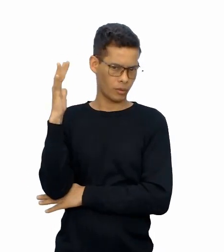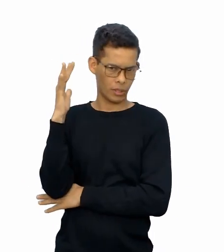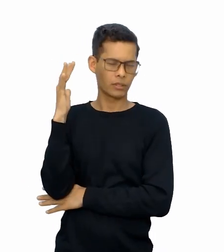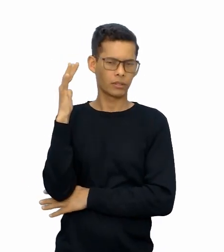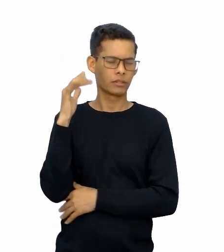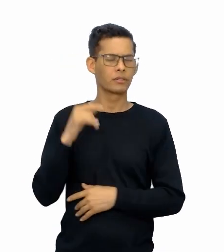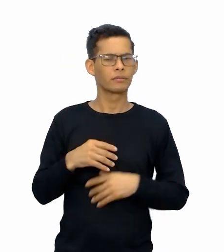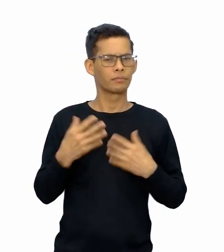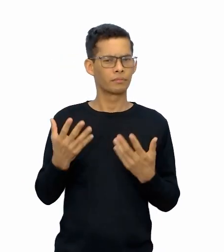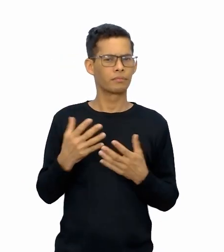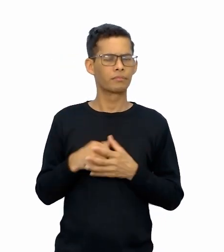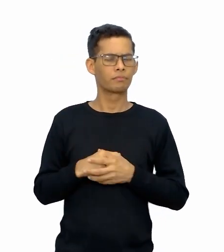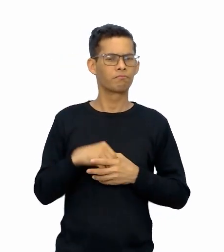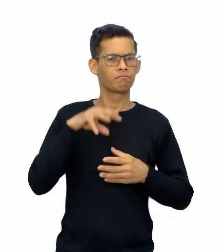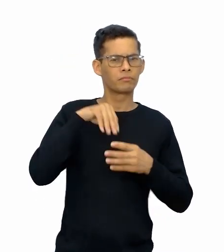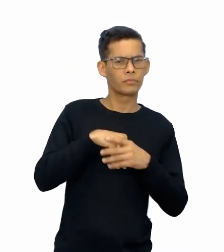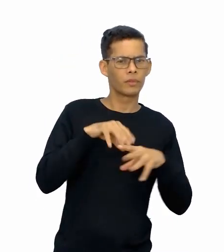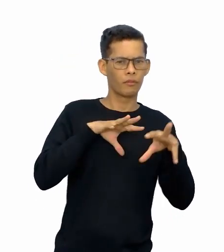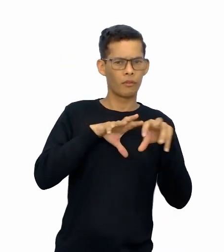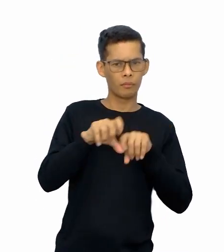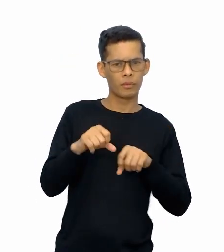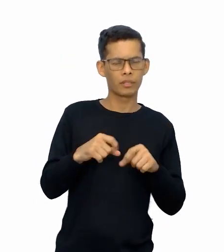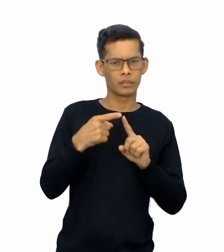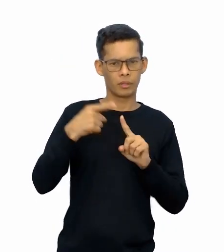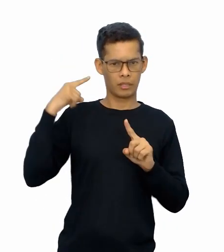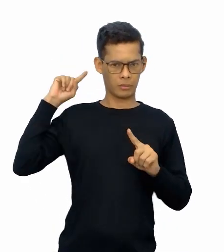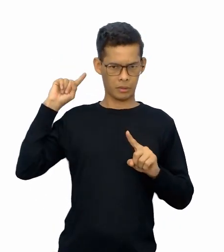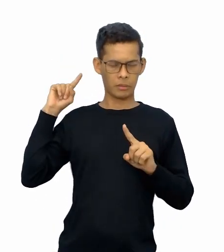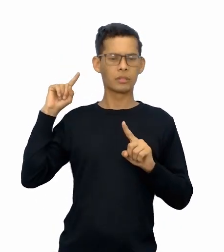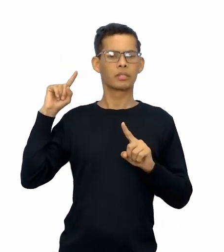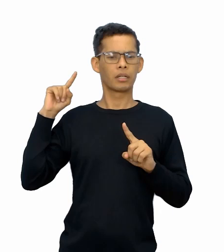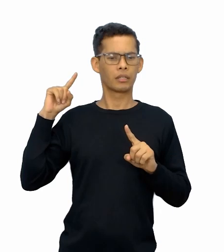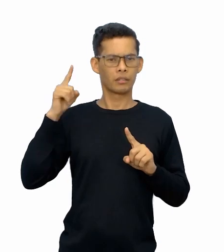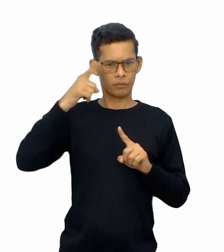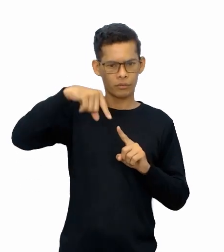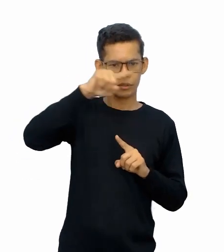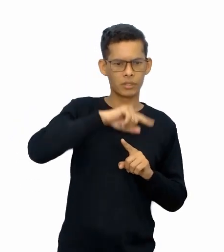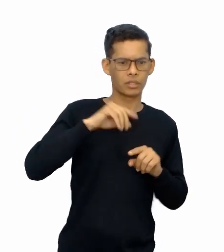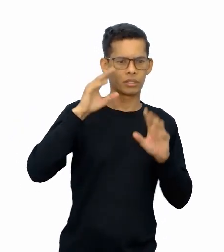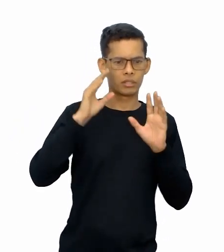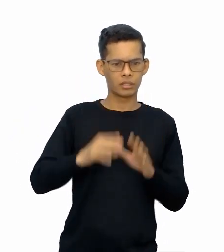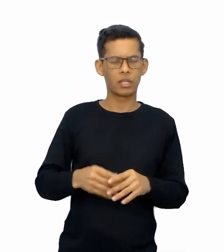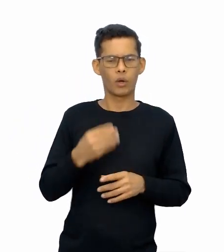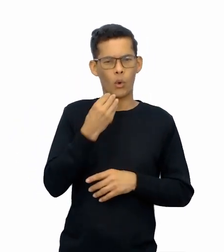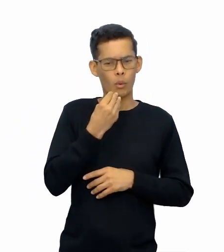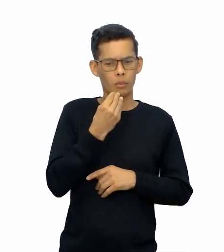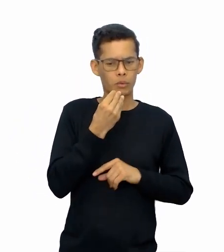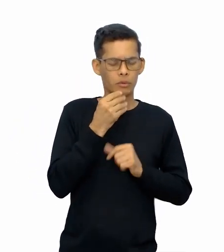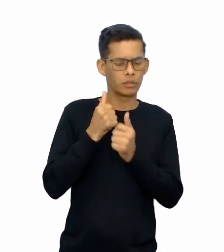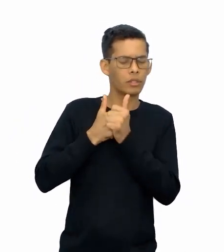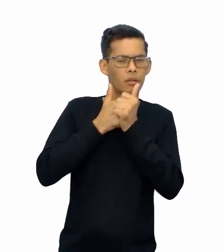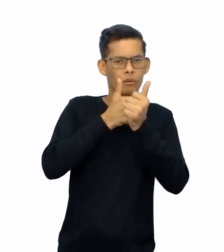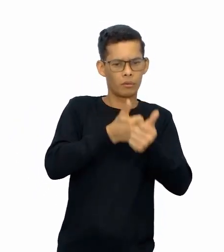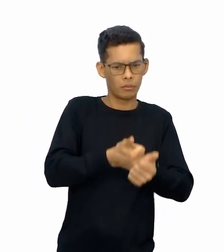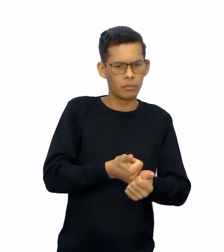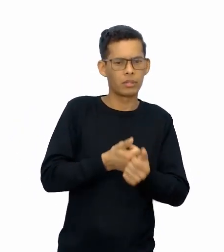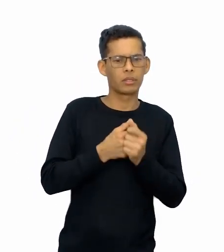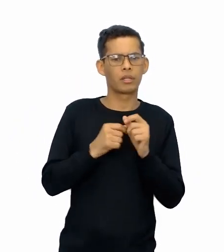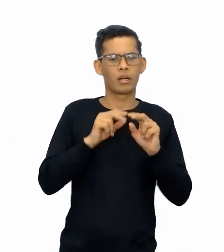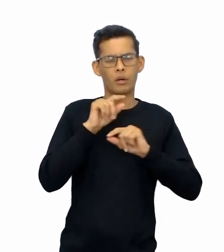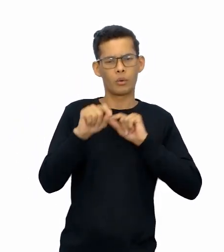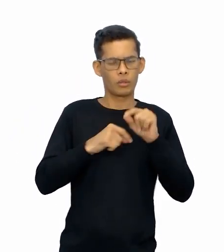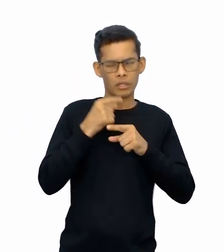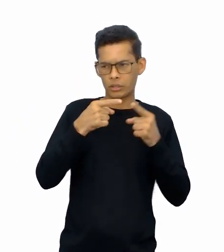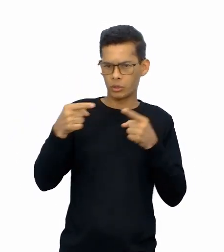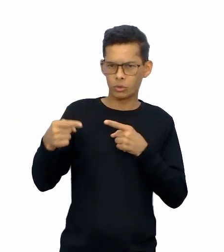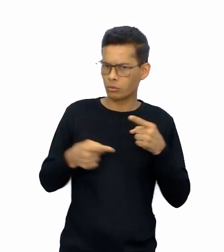Então, na formação da semana passada, né? Vocês tiveram a oportunidade de acompanhar, né? Discussões muito